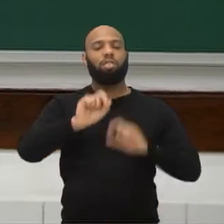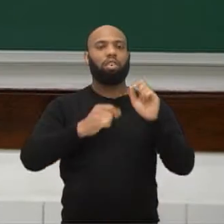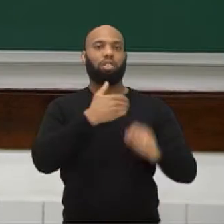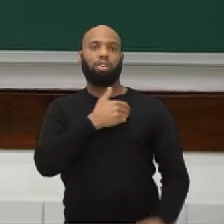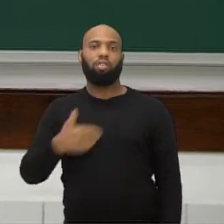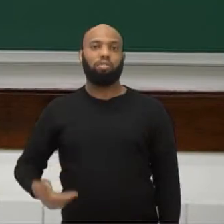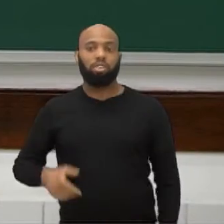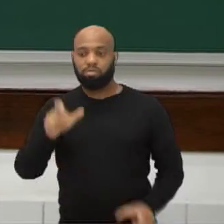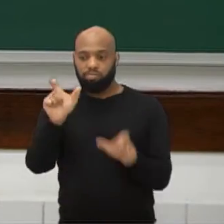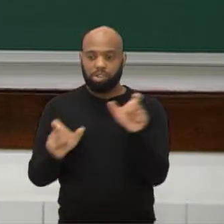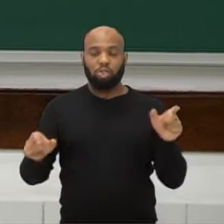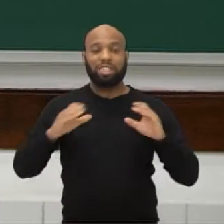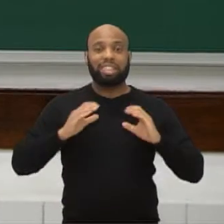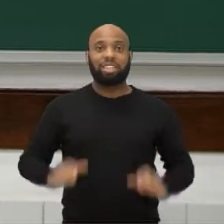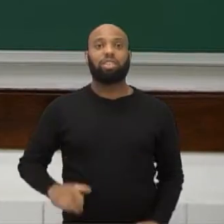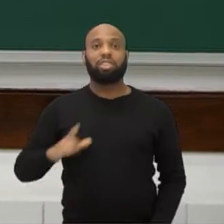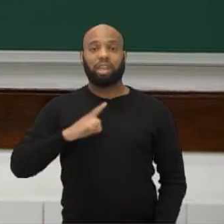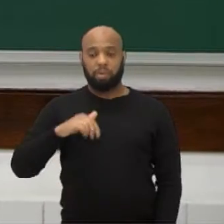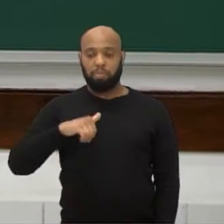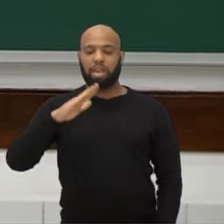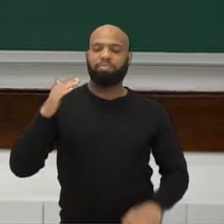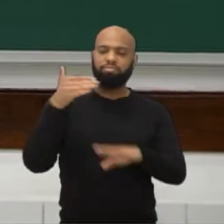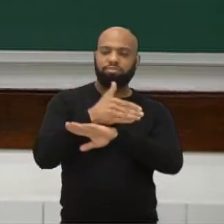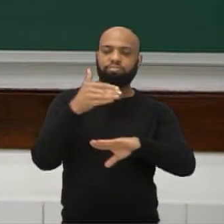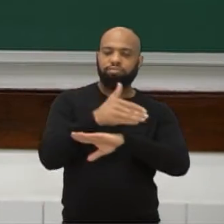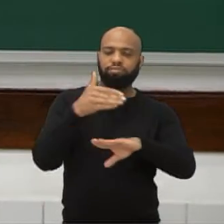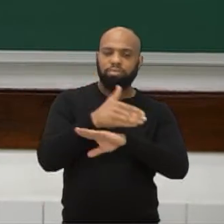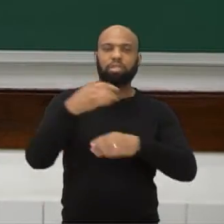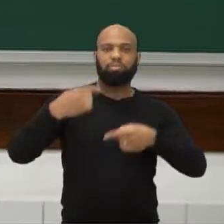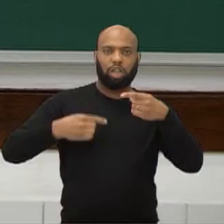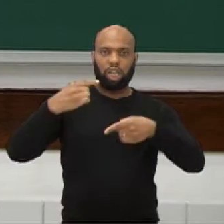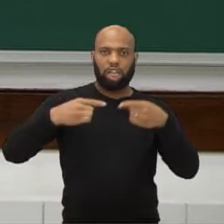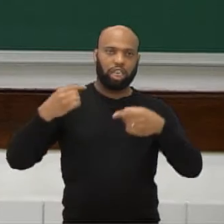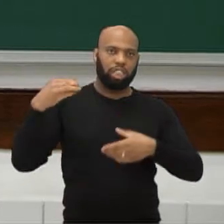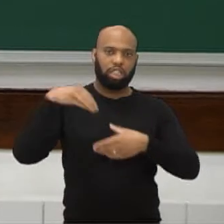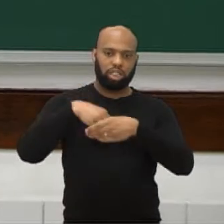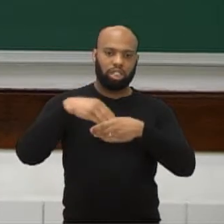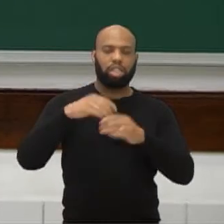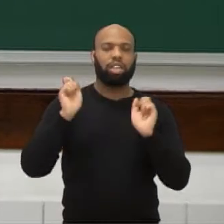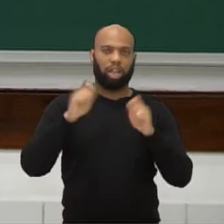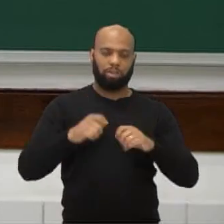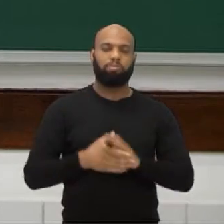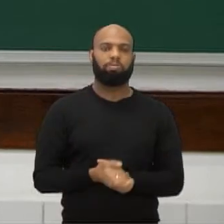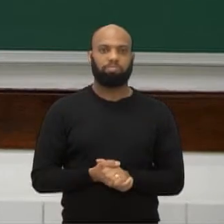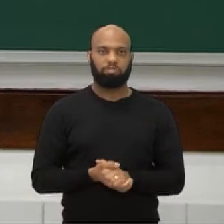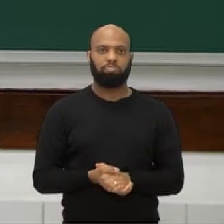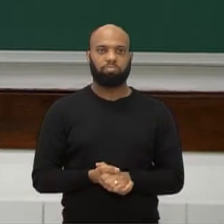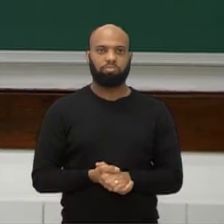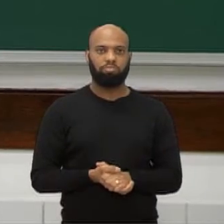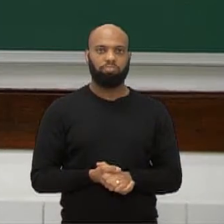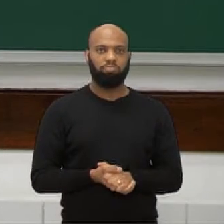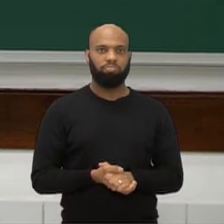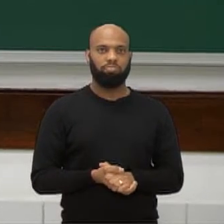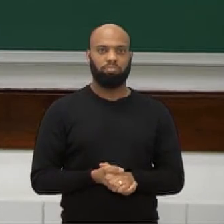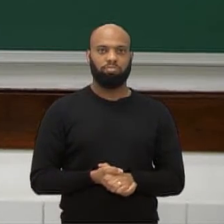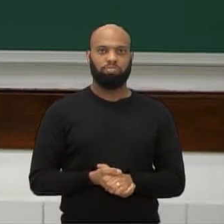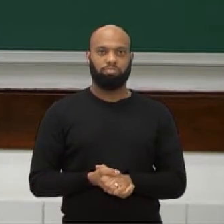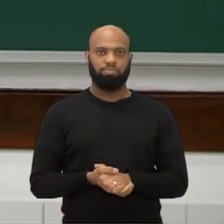as pessoas, os cidadãos, têm maior participação política. Vamos em frente?